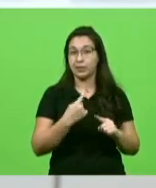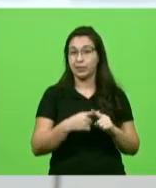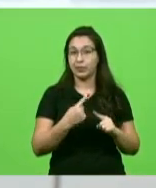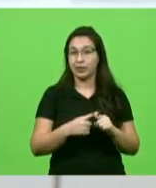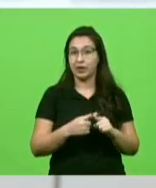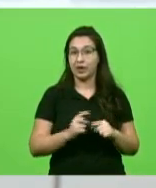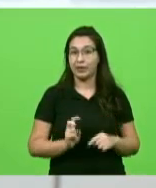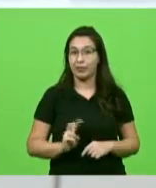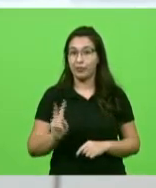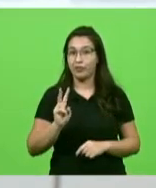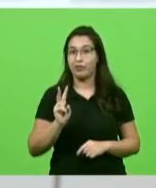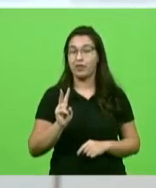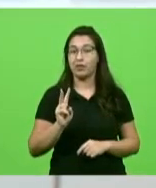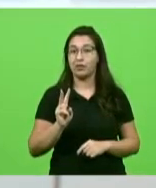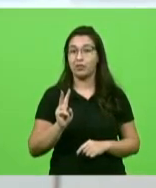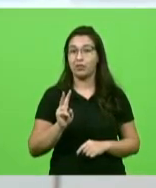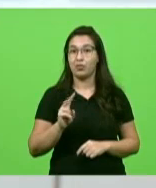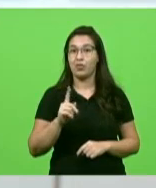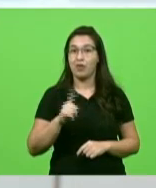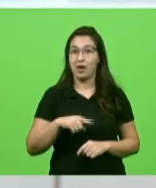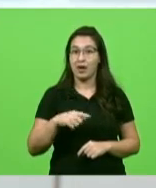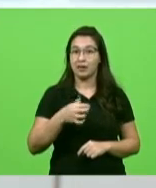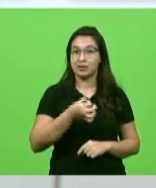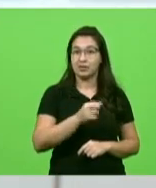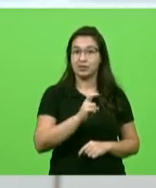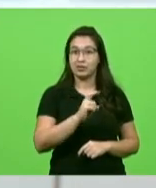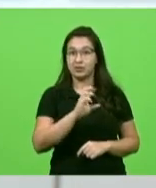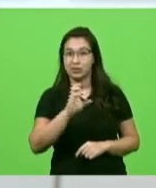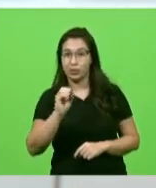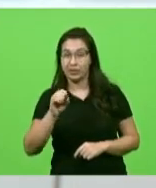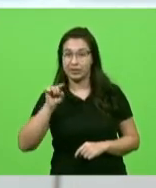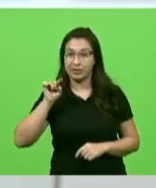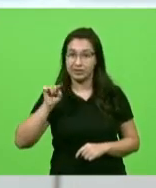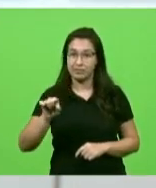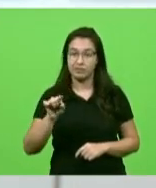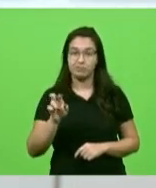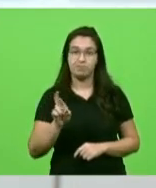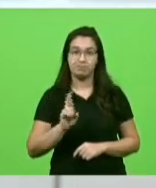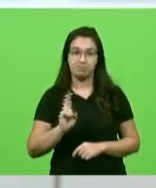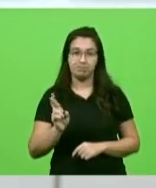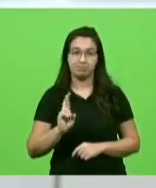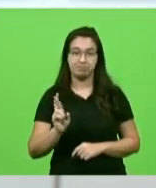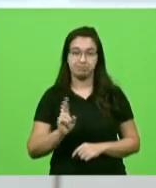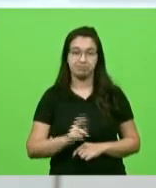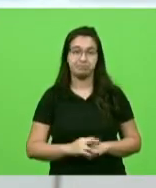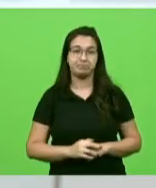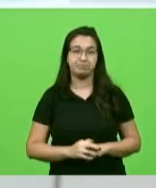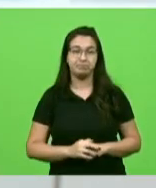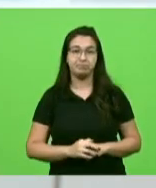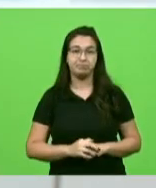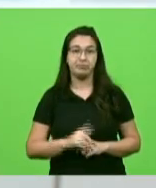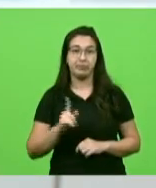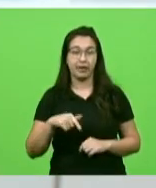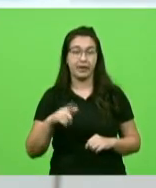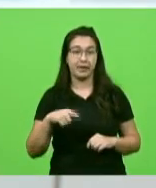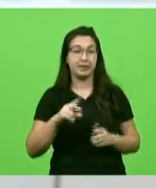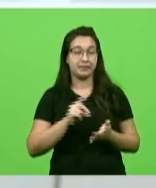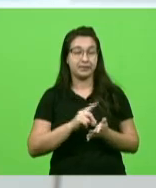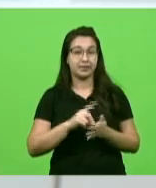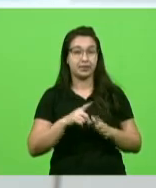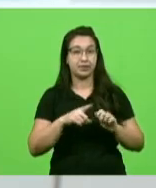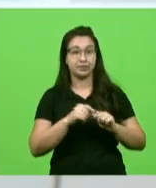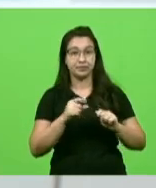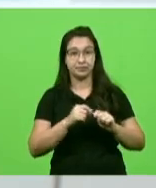do negócio suplantava 650 mil reais É verdade que o artigo 4º